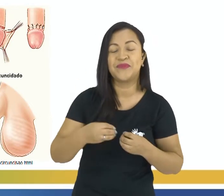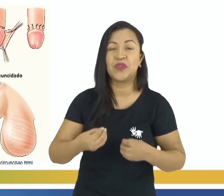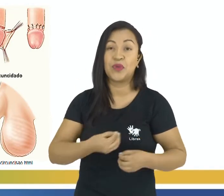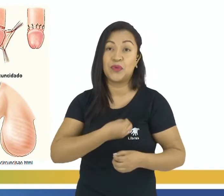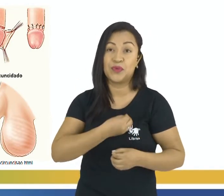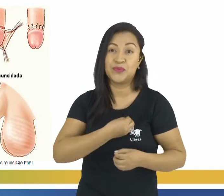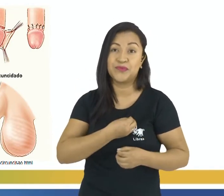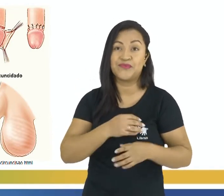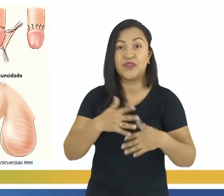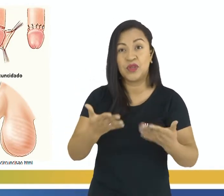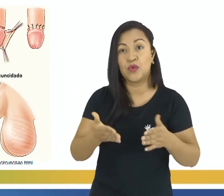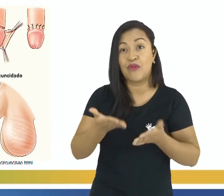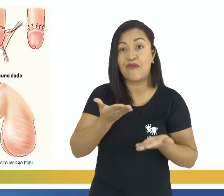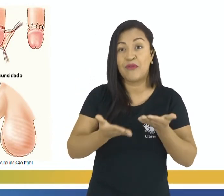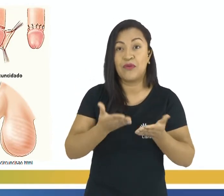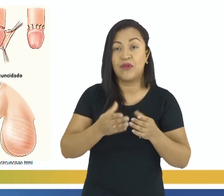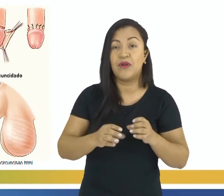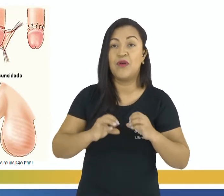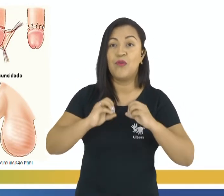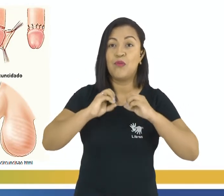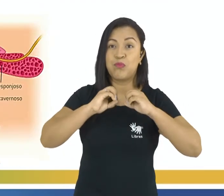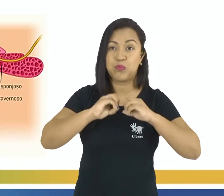essa temperatura é o escroto.